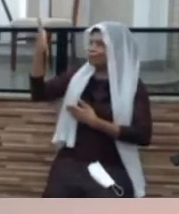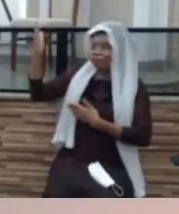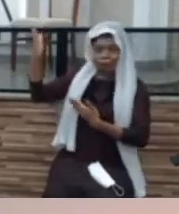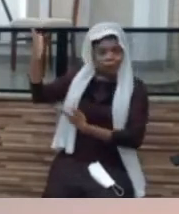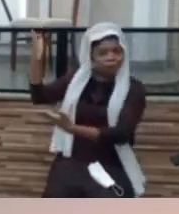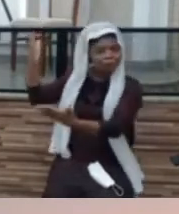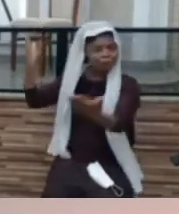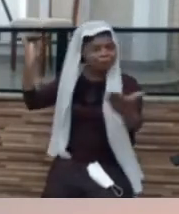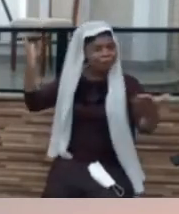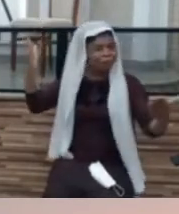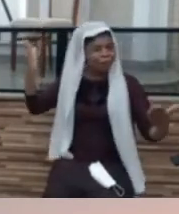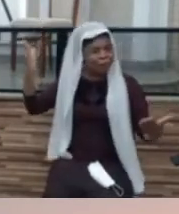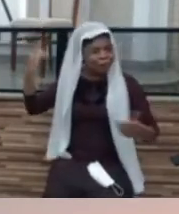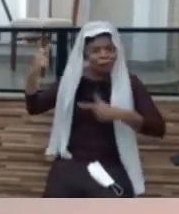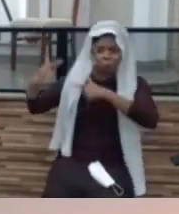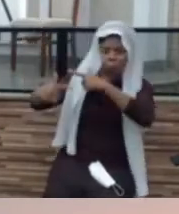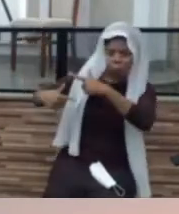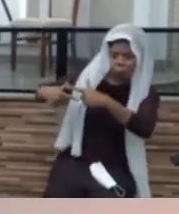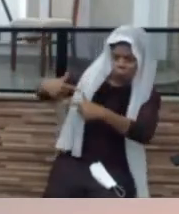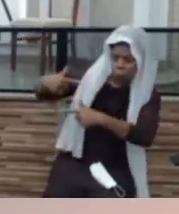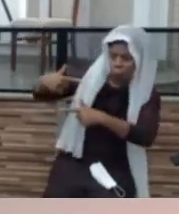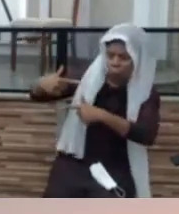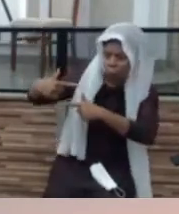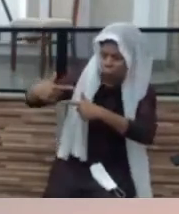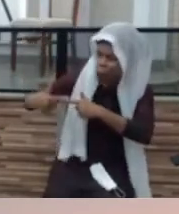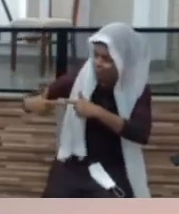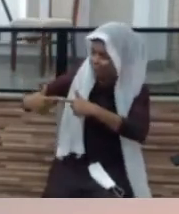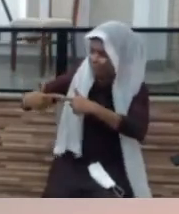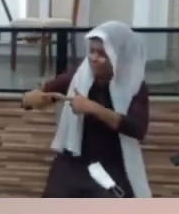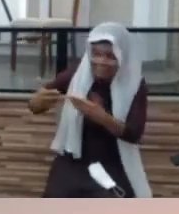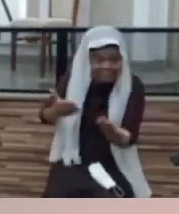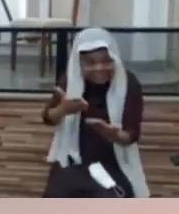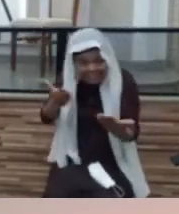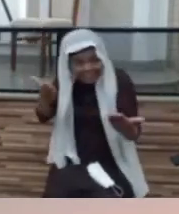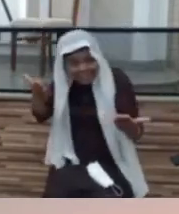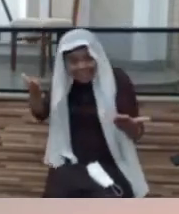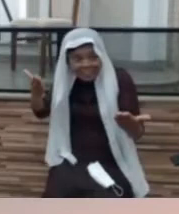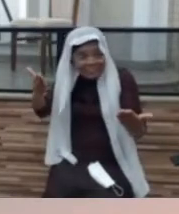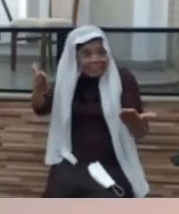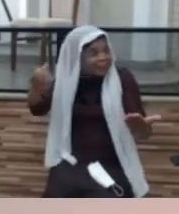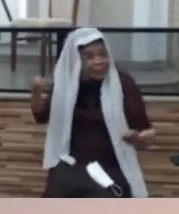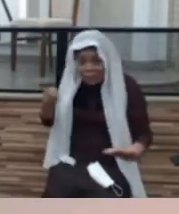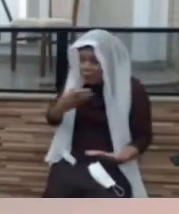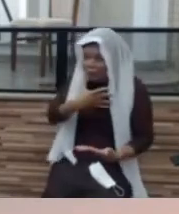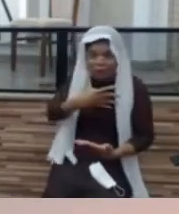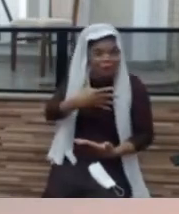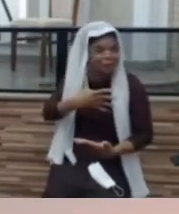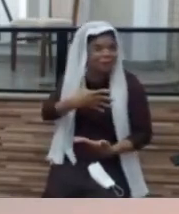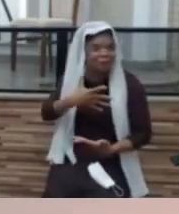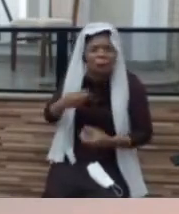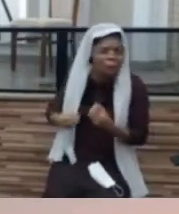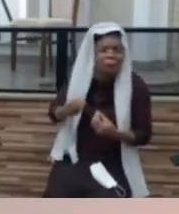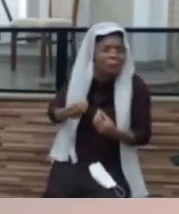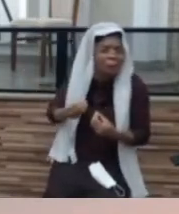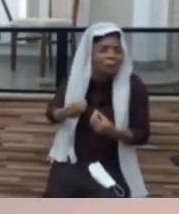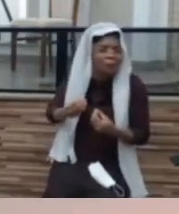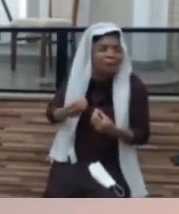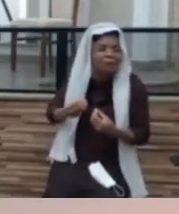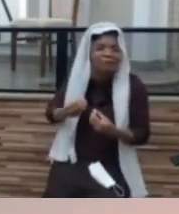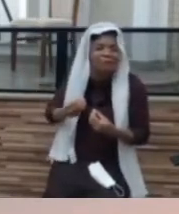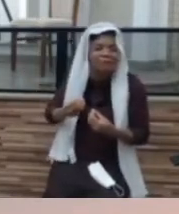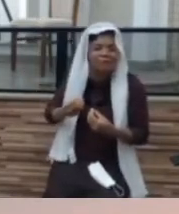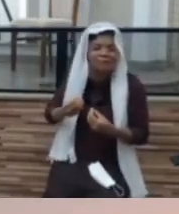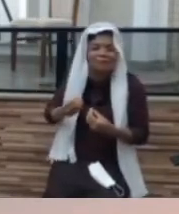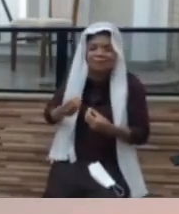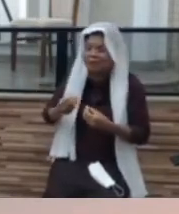esperança. O Senhor nos gerou de novo, irmão. Nós fomos gerados um dia pela nossa mãe. Nascemos, crescemos, mas